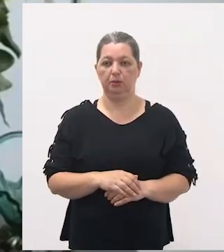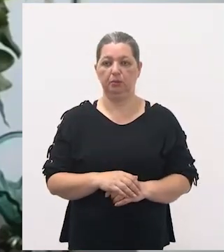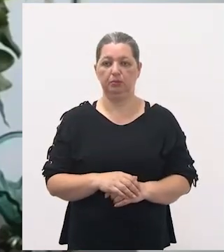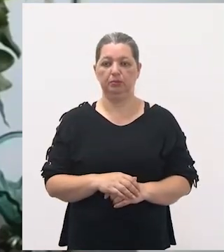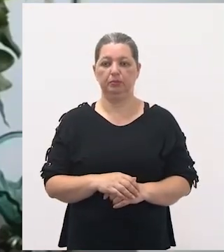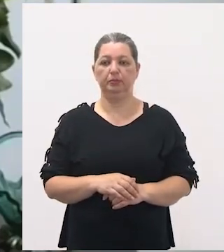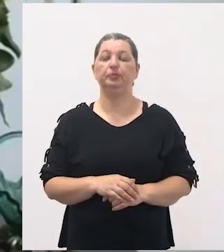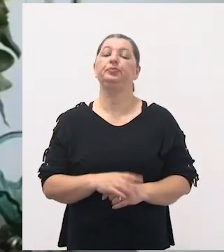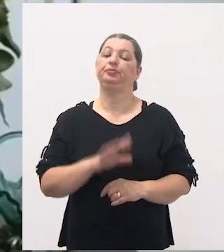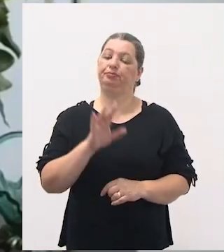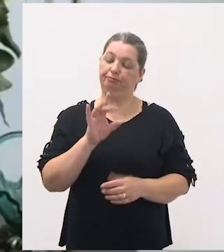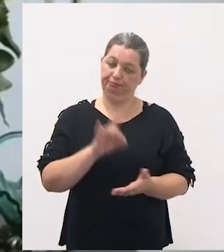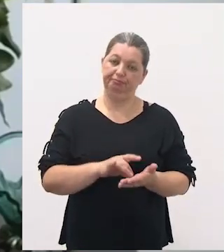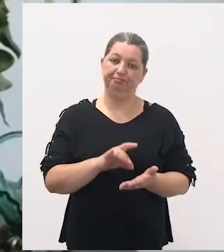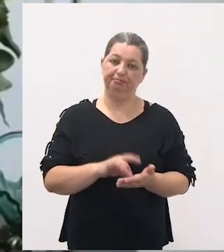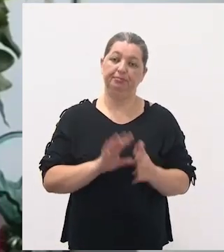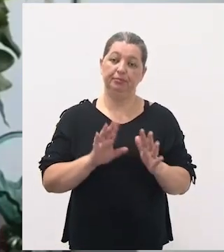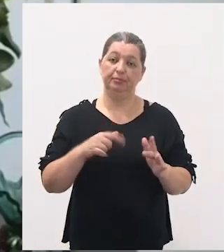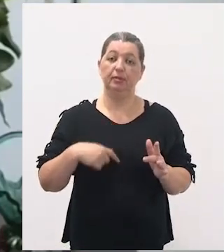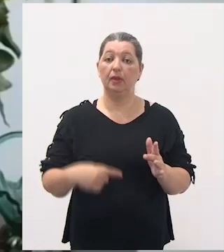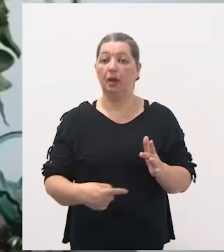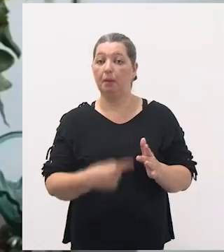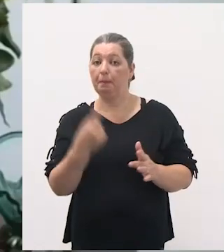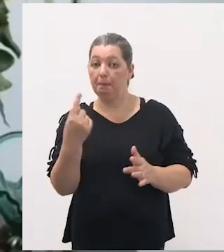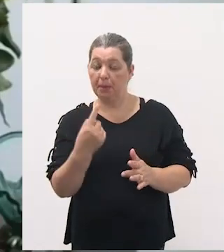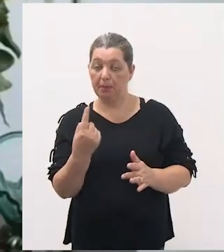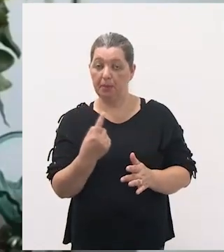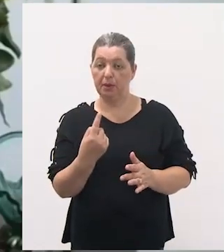Marques? De fato. Então, esse é o primeiro